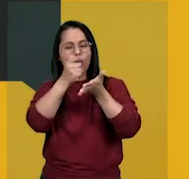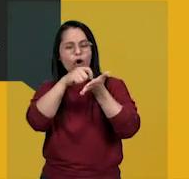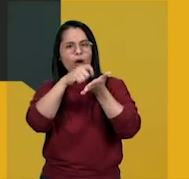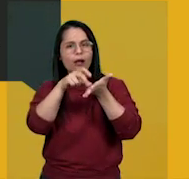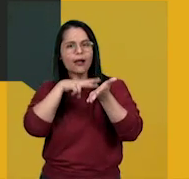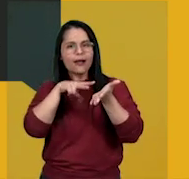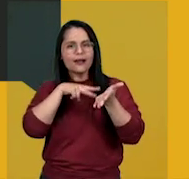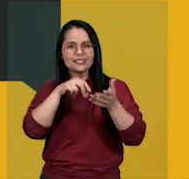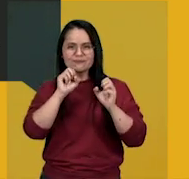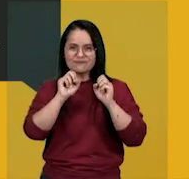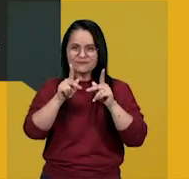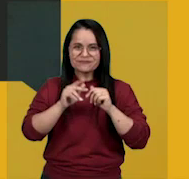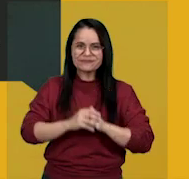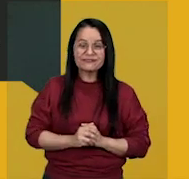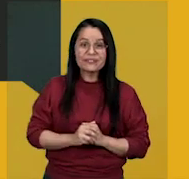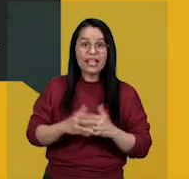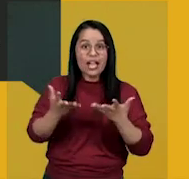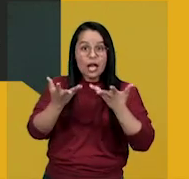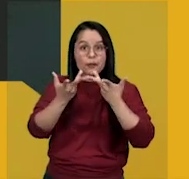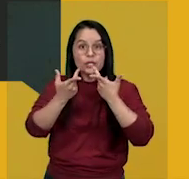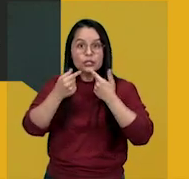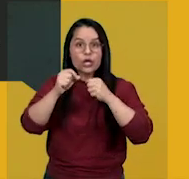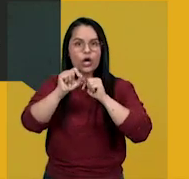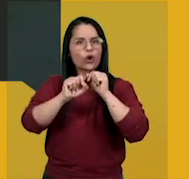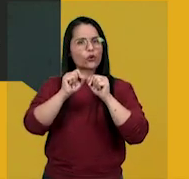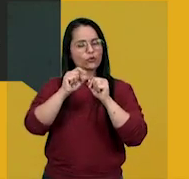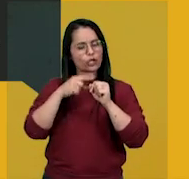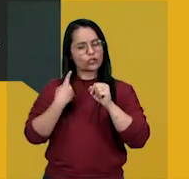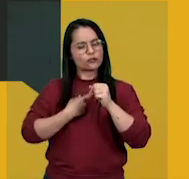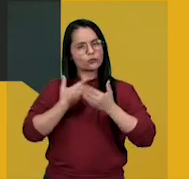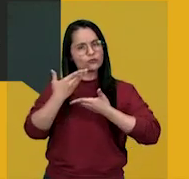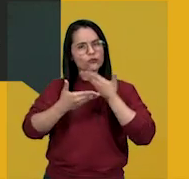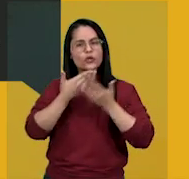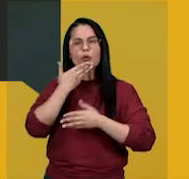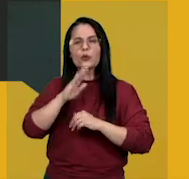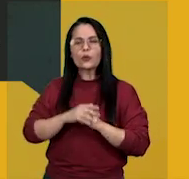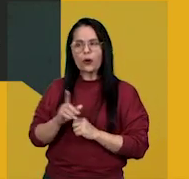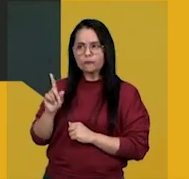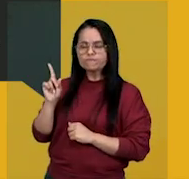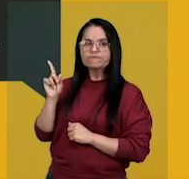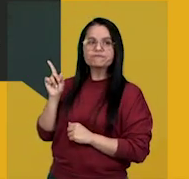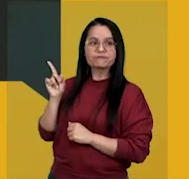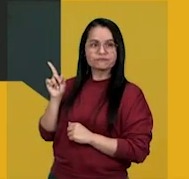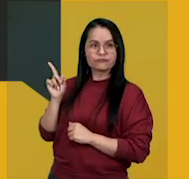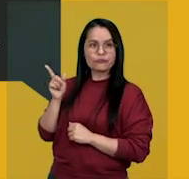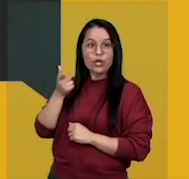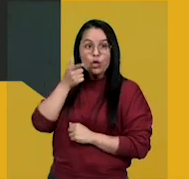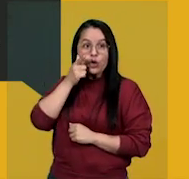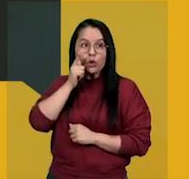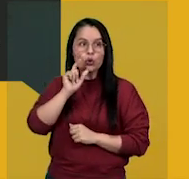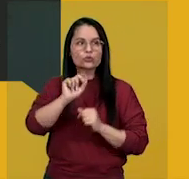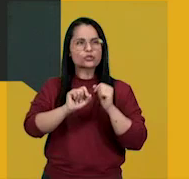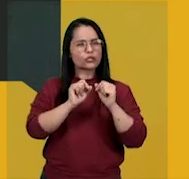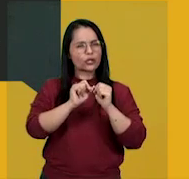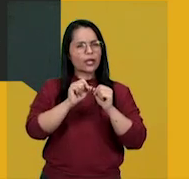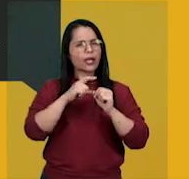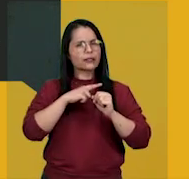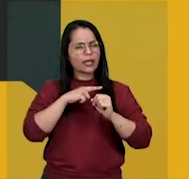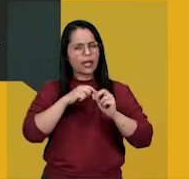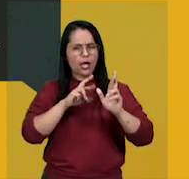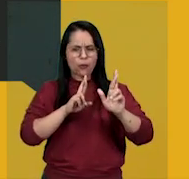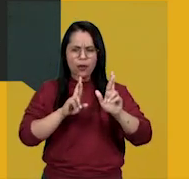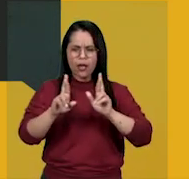escrito. A habilidade que nós vamos desenvolver é recuperar relações